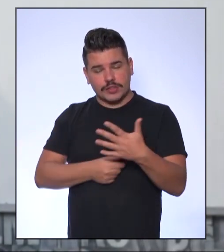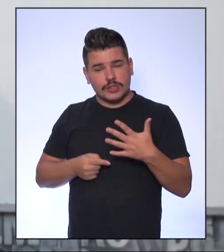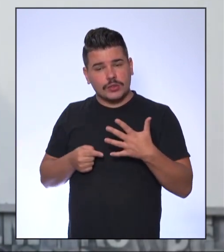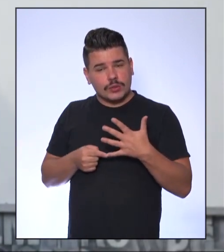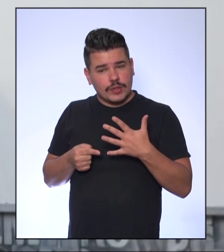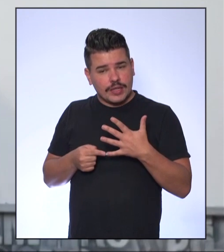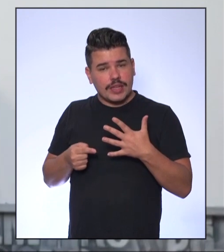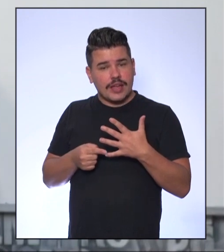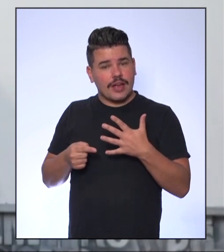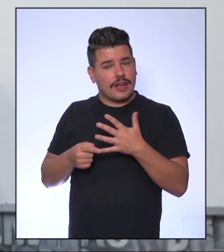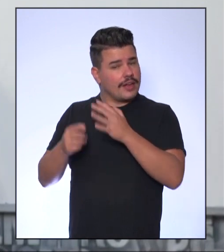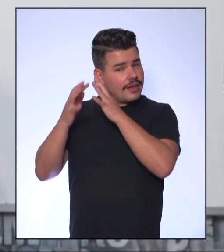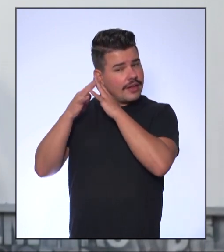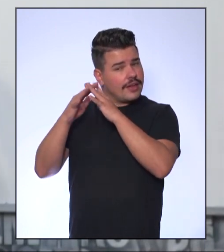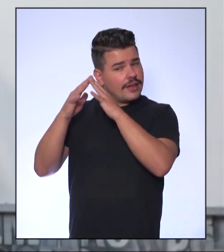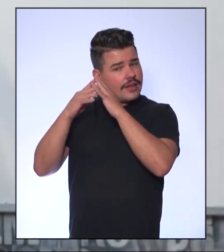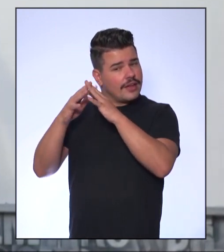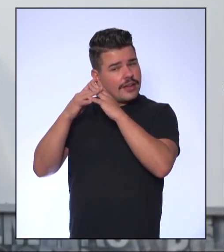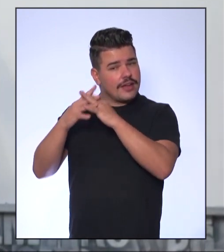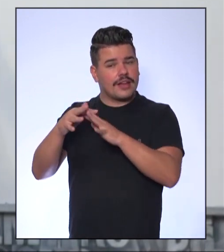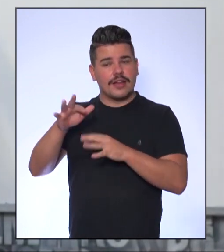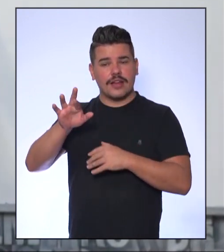reflexão